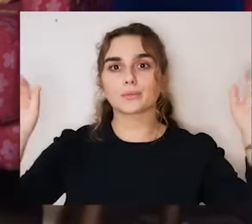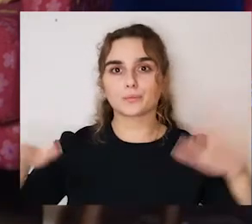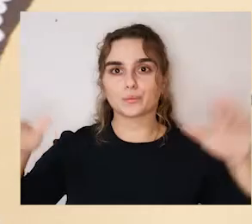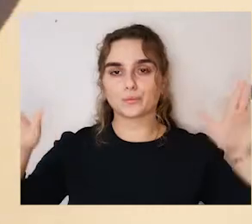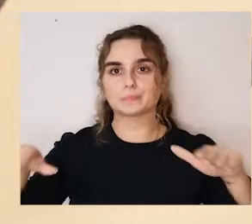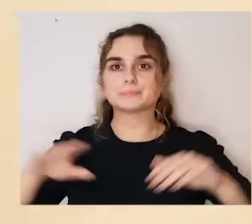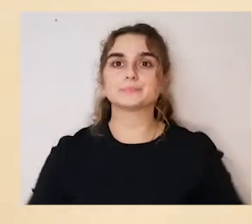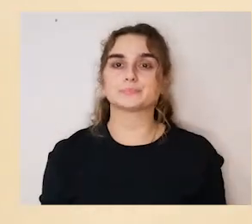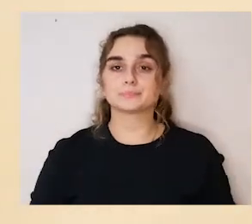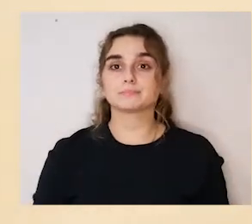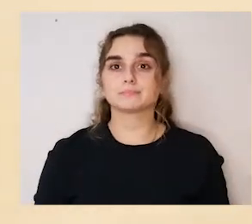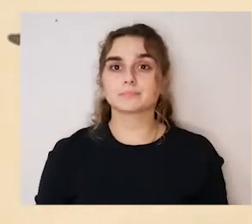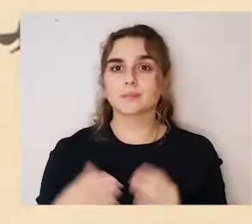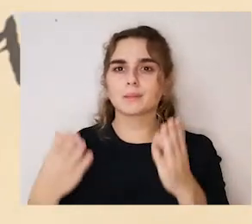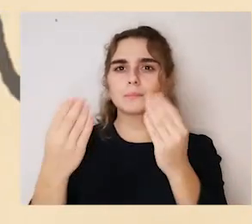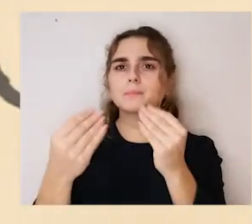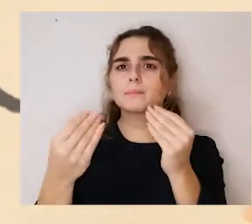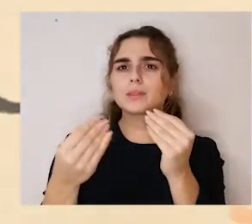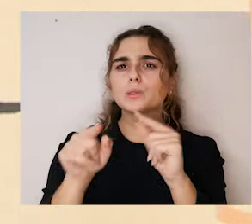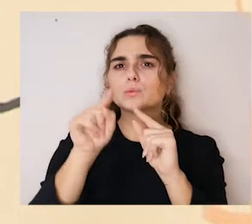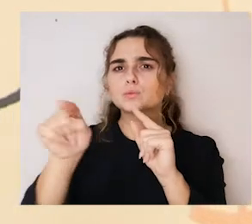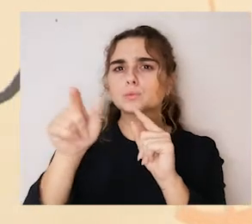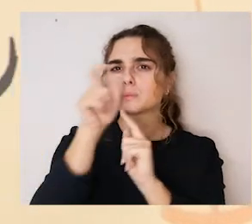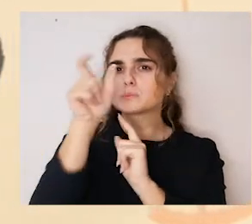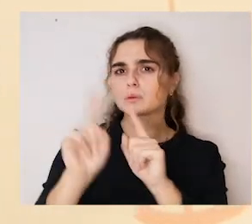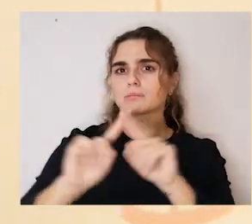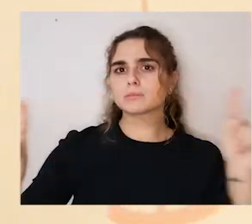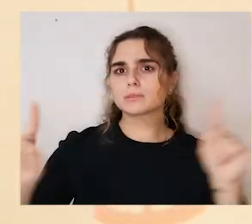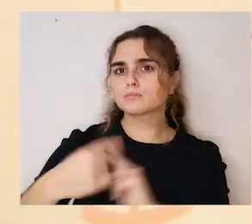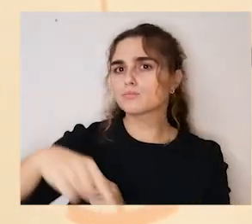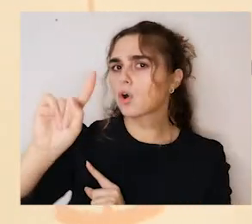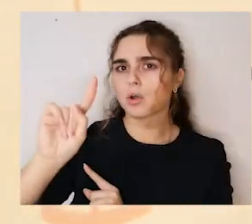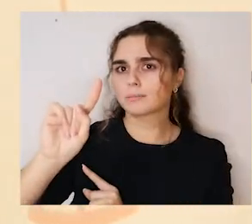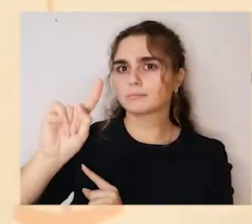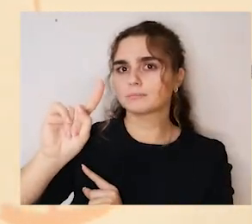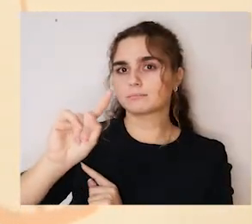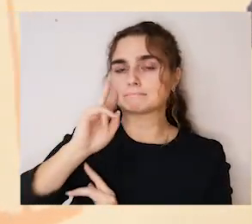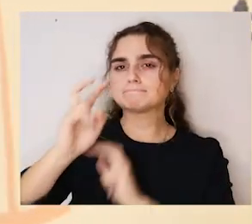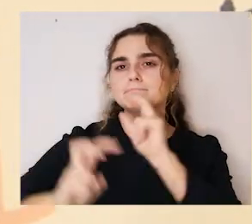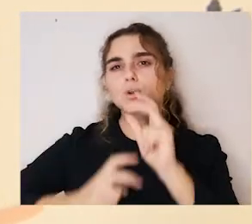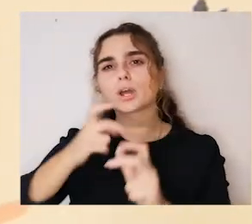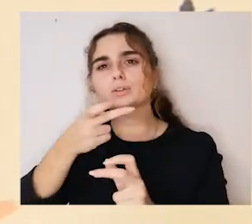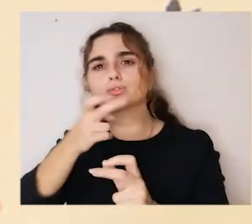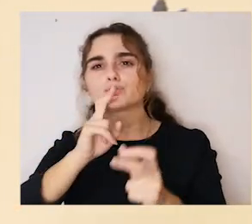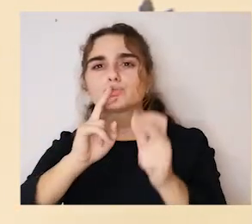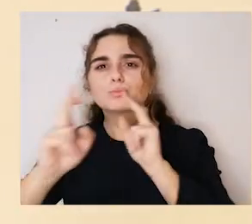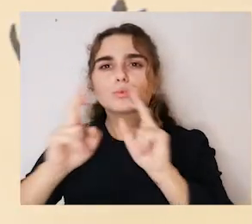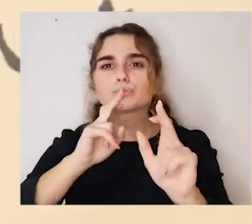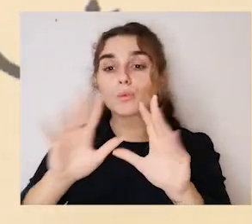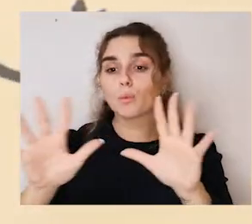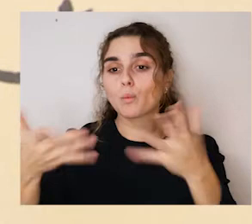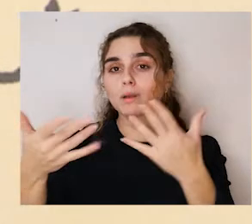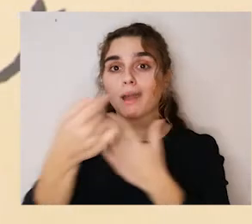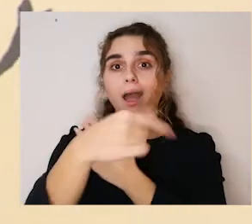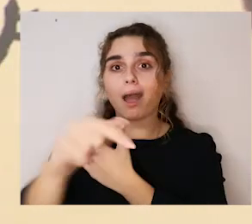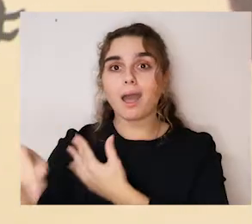Voar. Não tenhas medo de ser diferente, de procurar as respostas quando as que